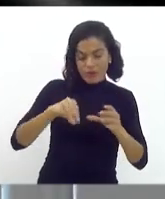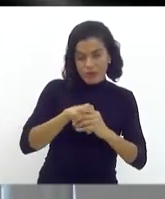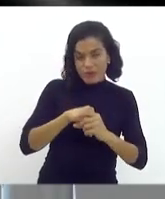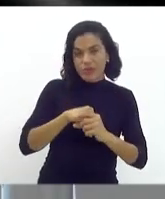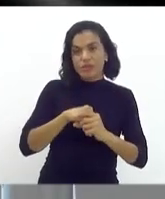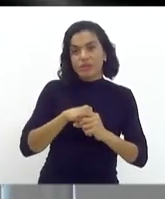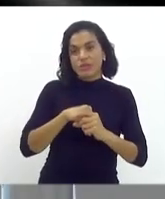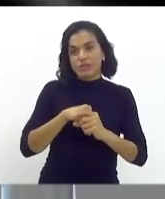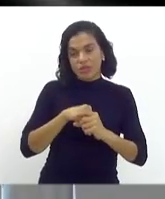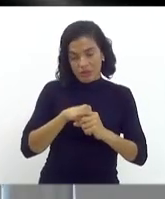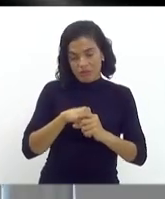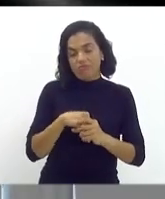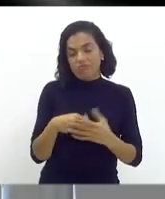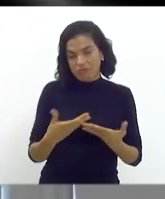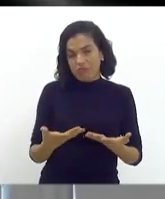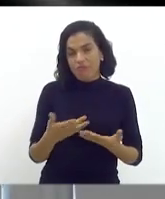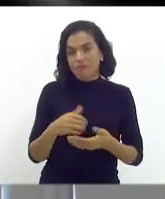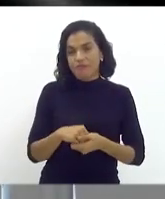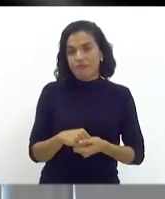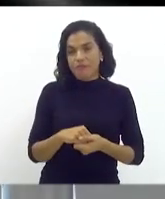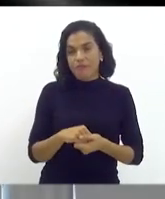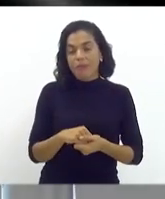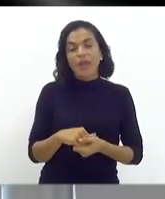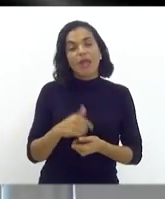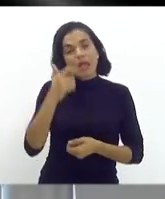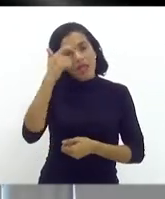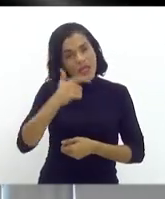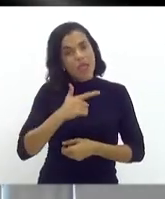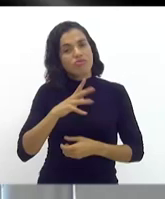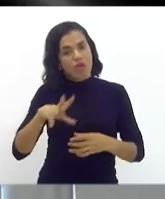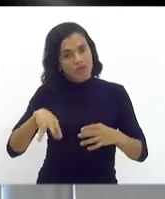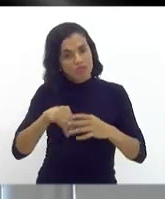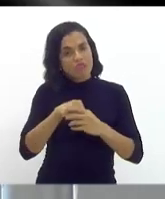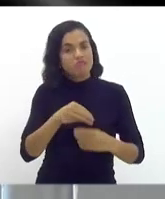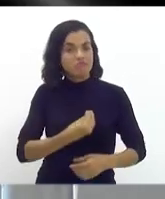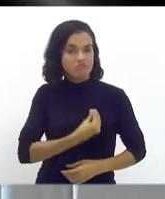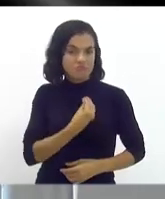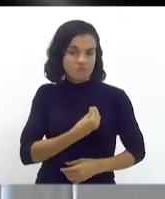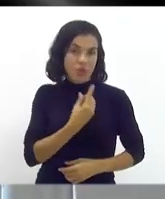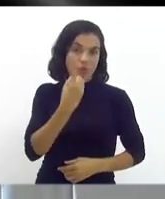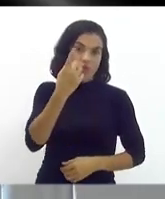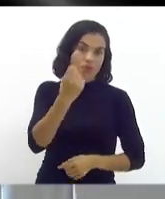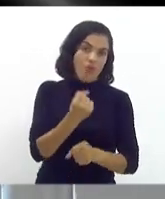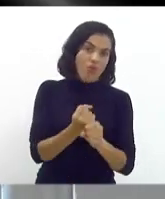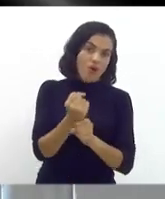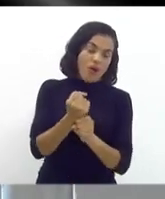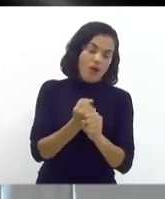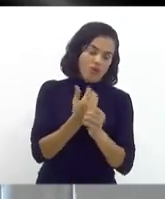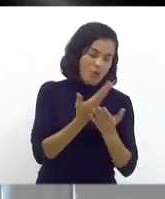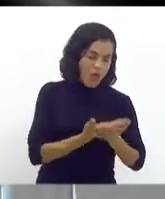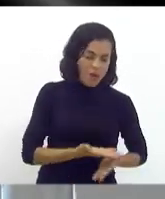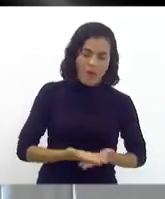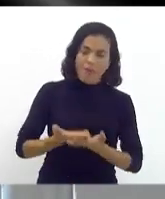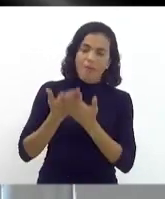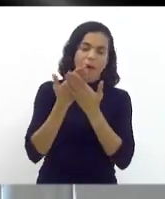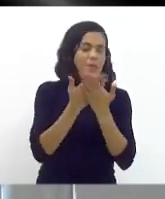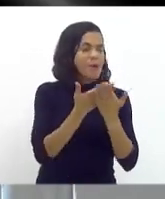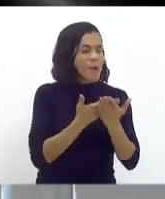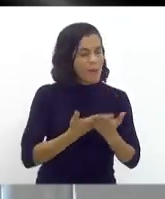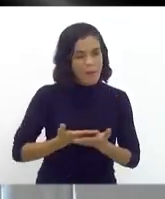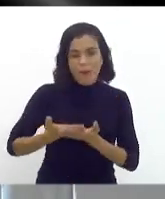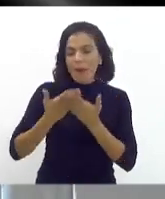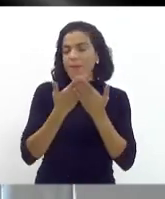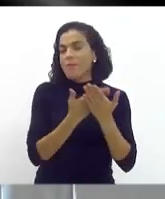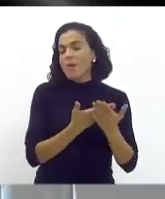de uma psicóloga eu participei desse grupo de trabalho que demorou um ano a gente estudando esse tema e